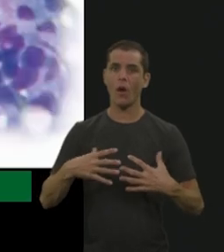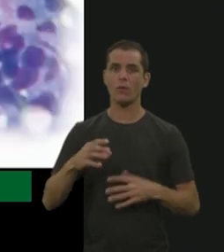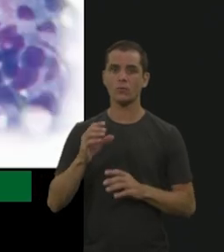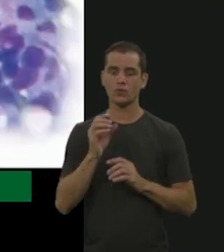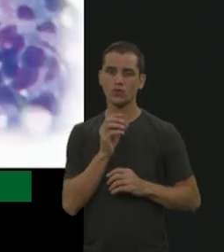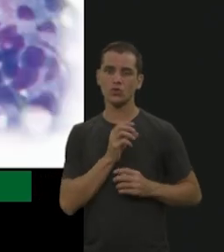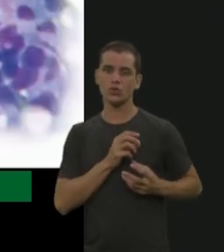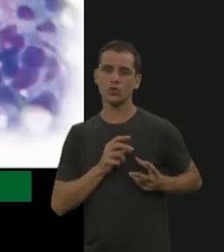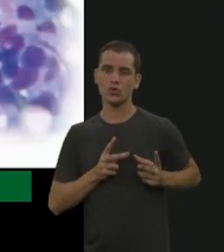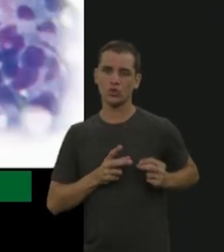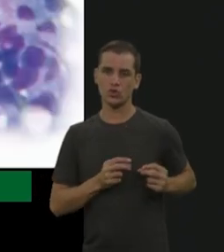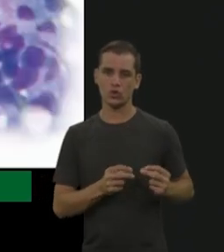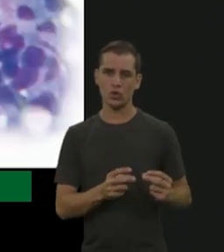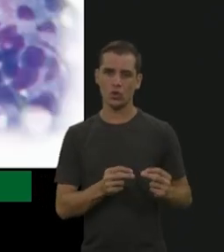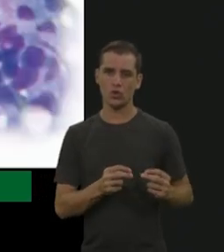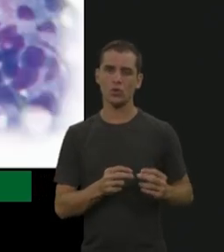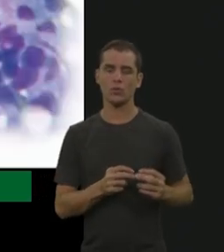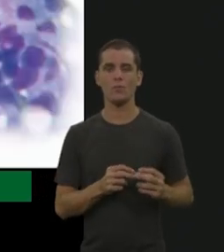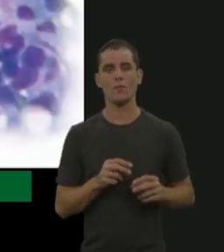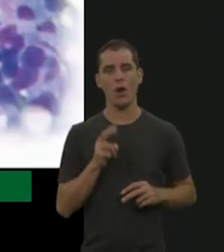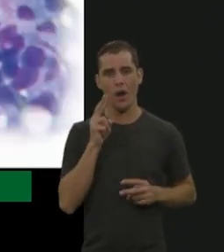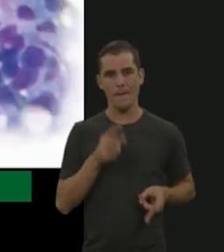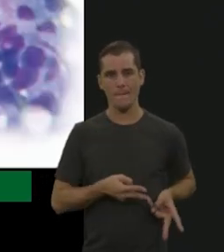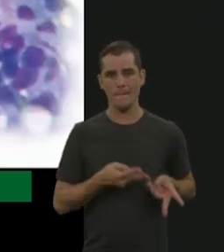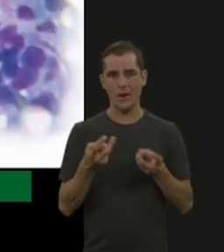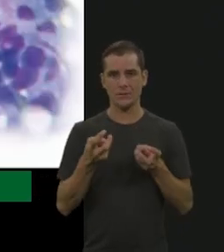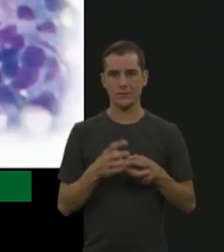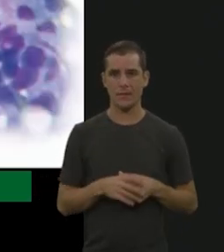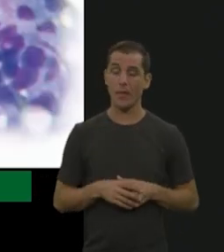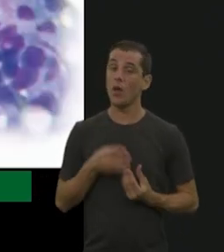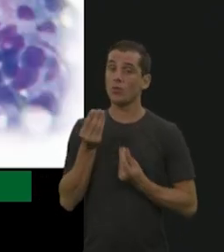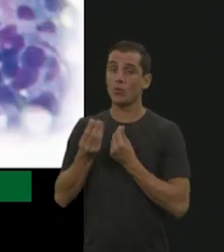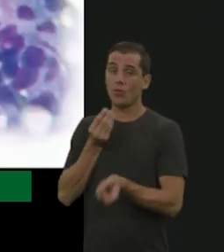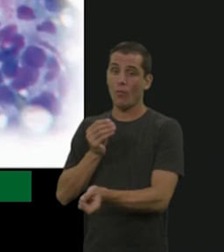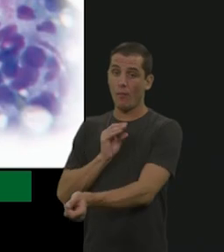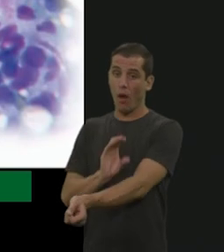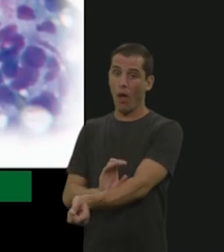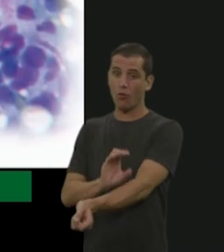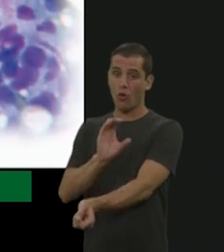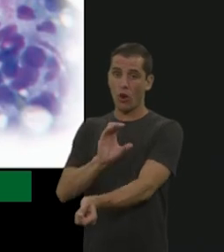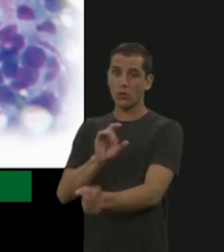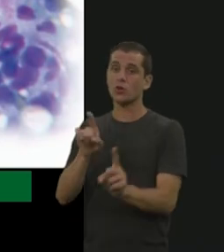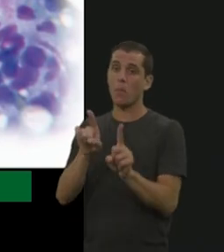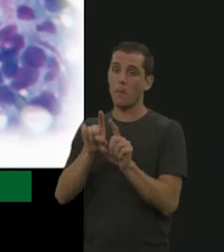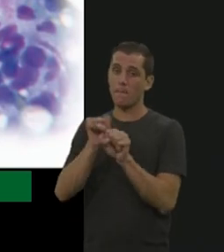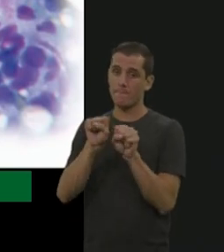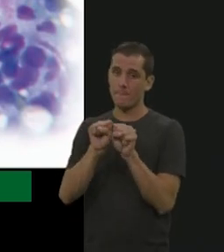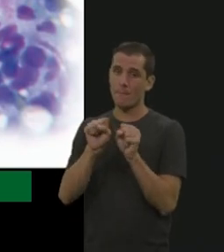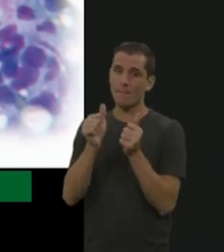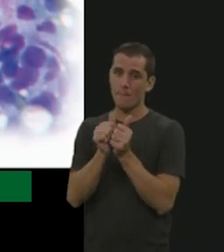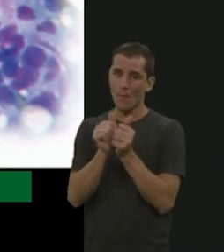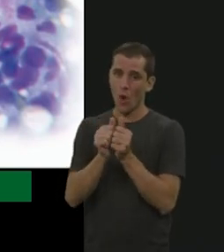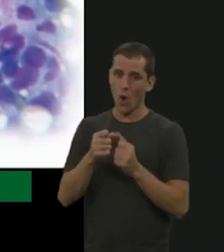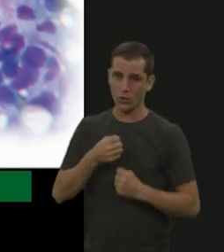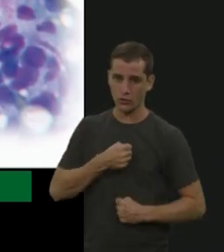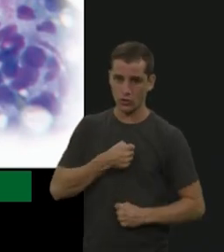passar. Bom, esse depósito de colesterol também pode acontecer na medula óssea, nos ossos, né? Principalmente os